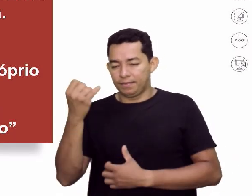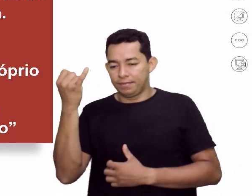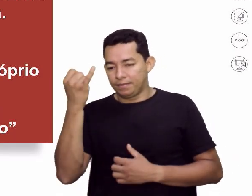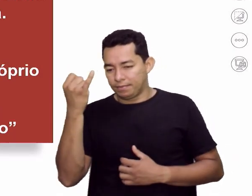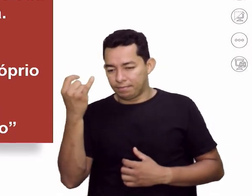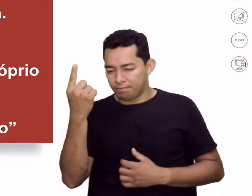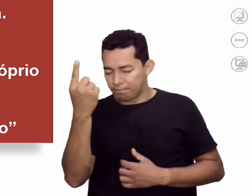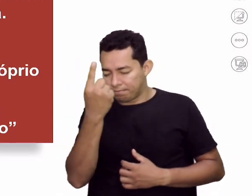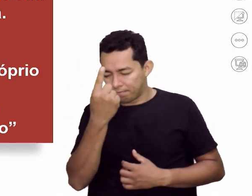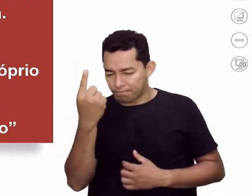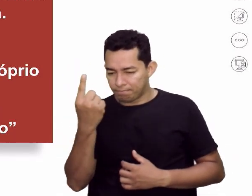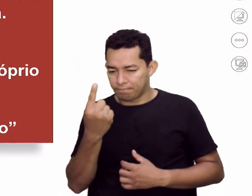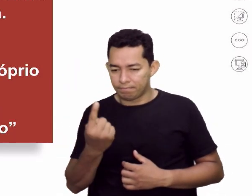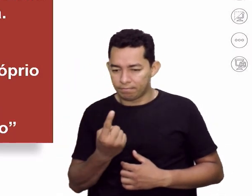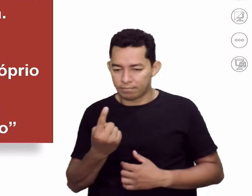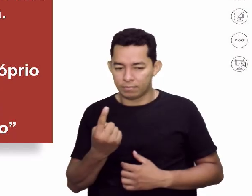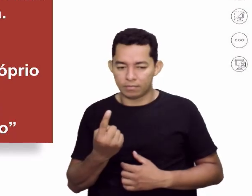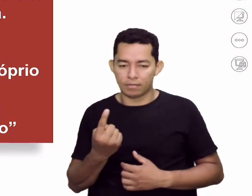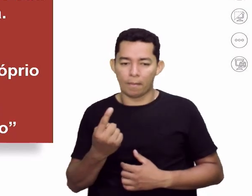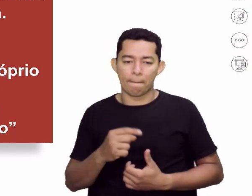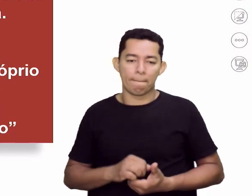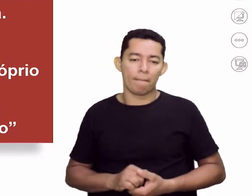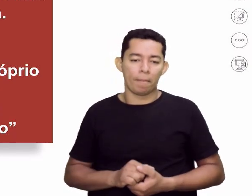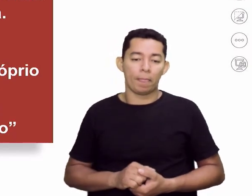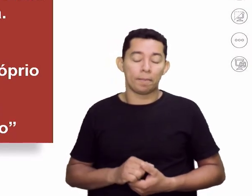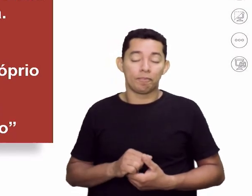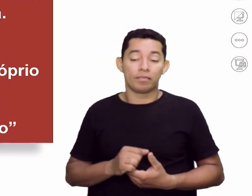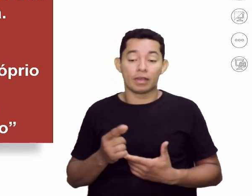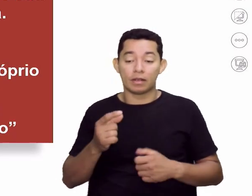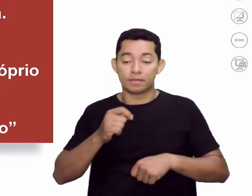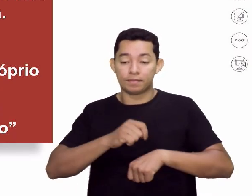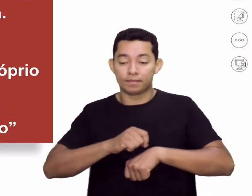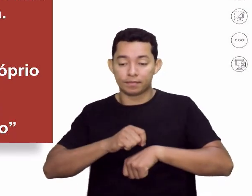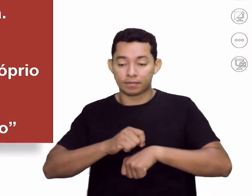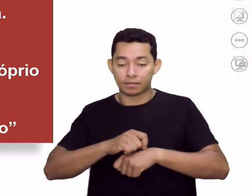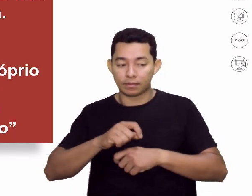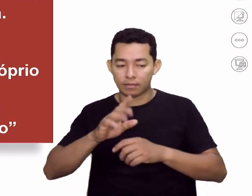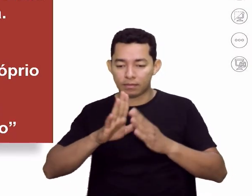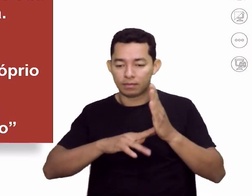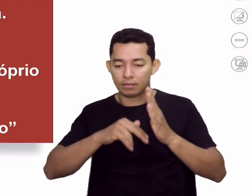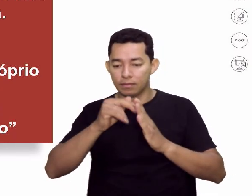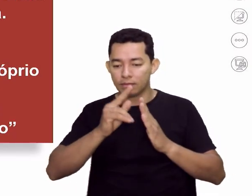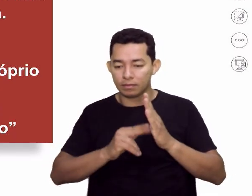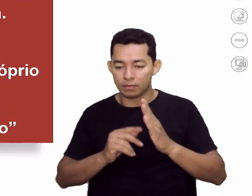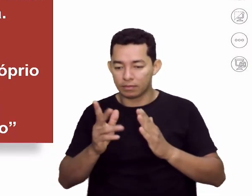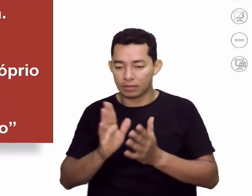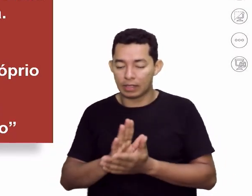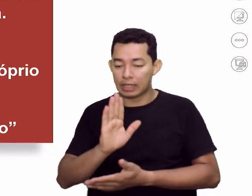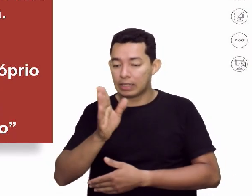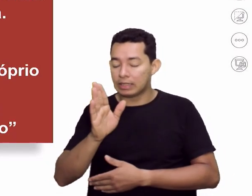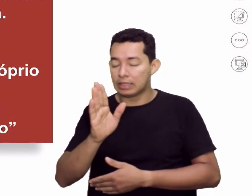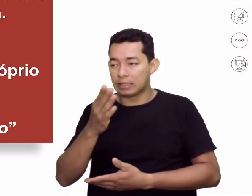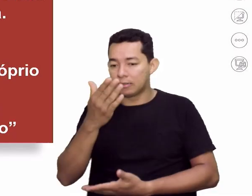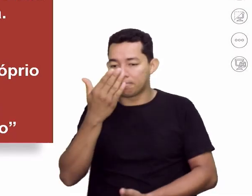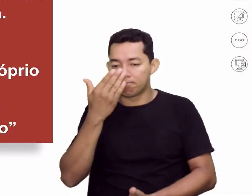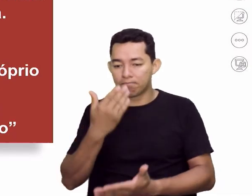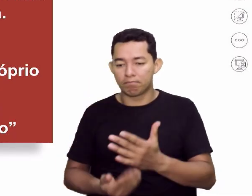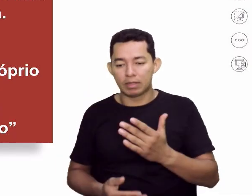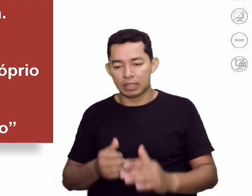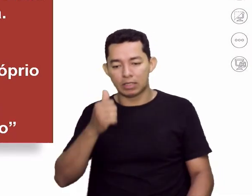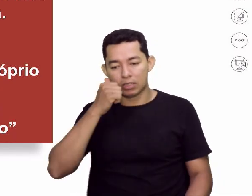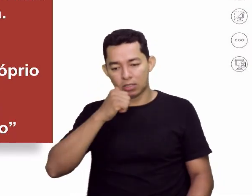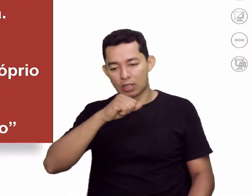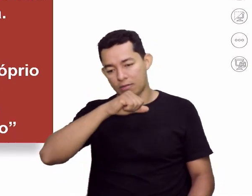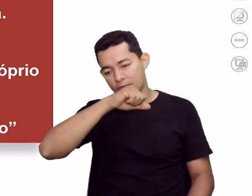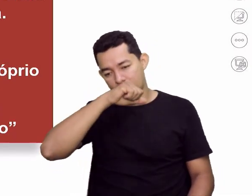desespero. O autor, nesse momento aí, em que ele estava pintando o quadro, ele havia perdido sua mãe e sua